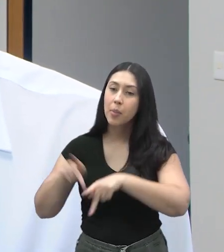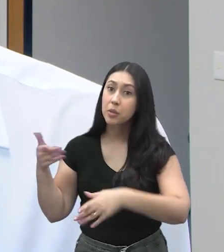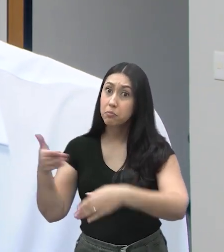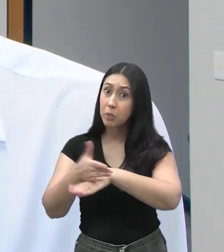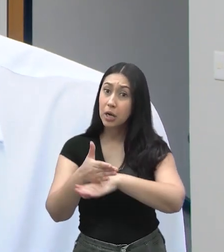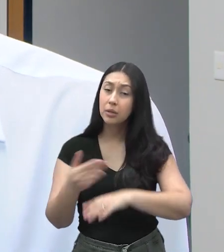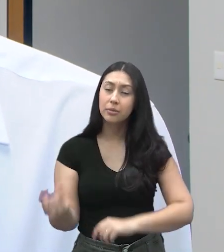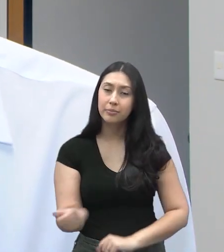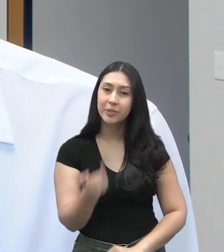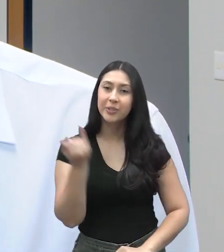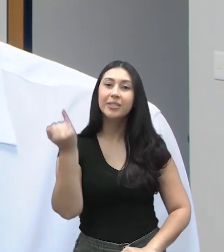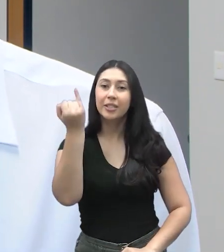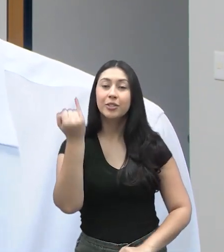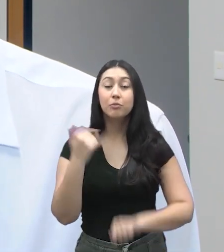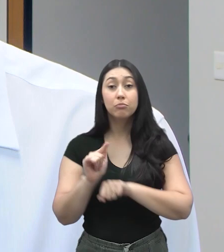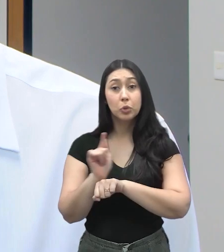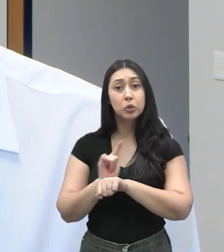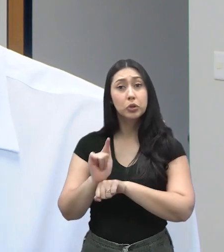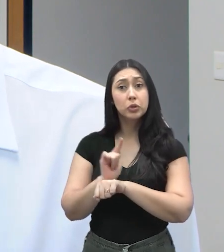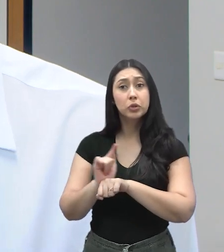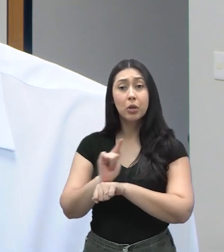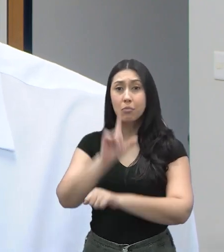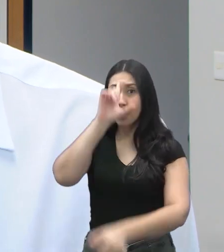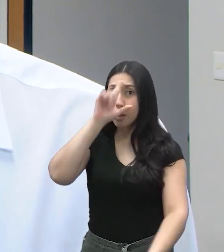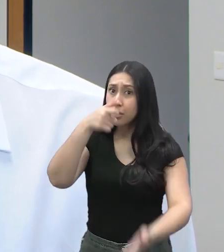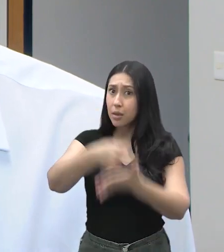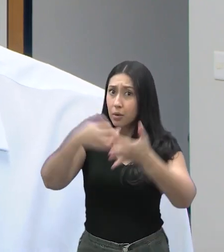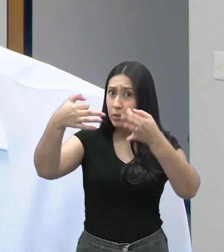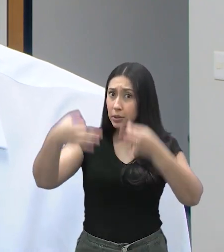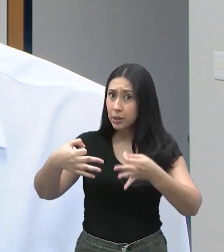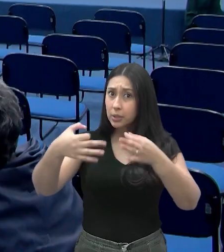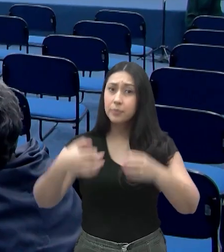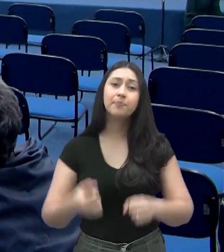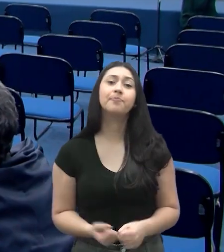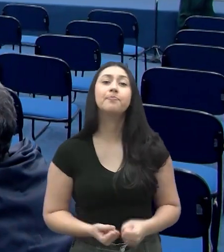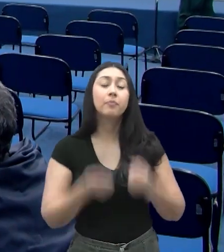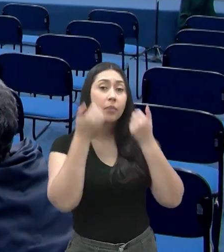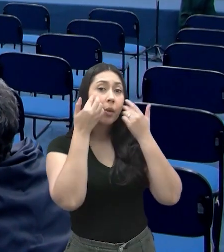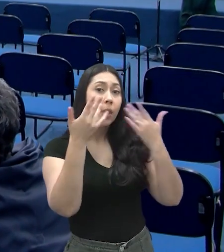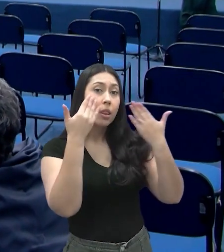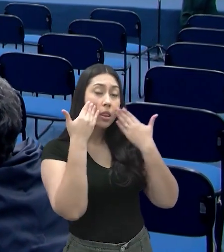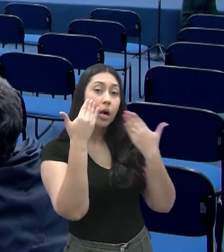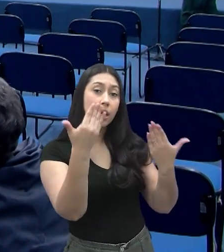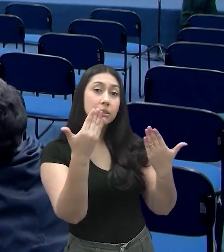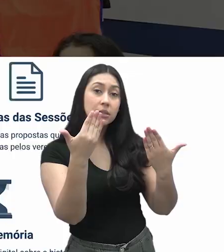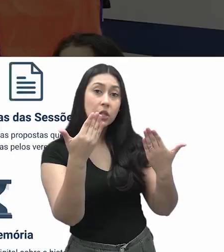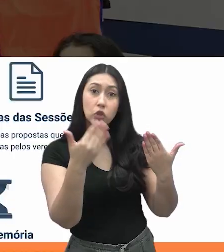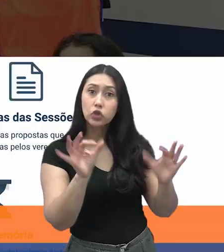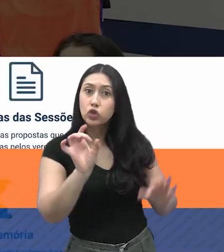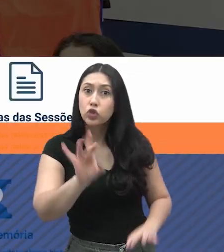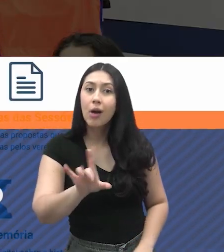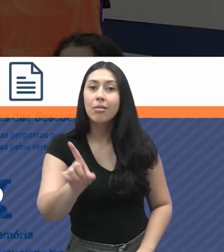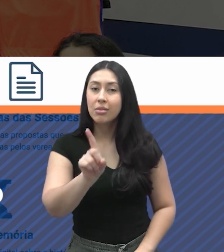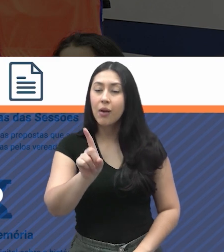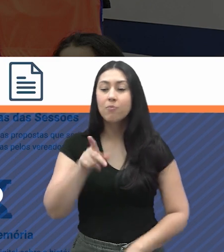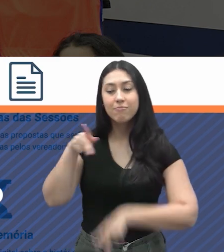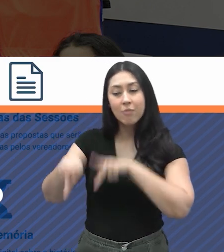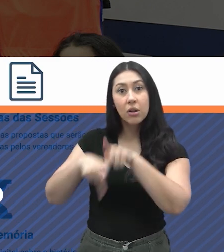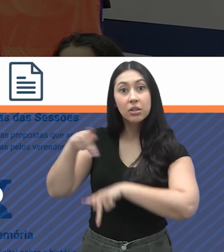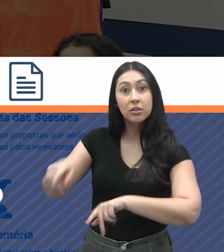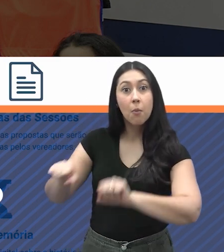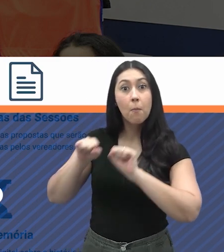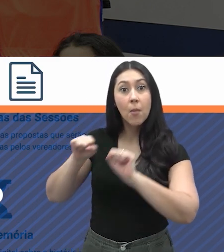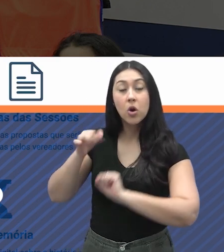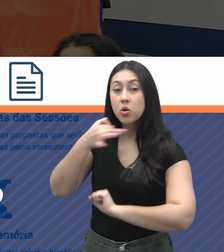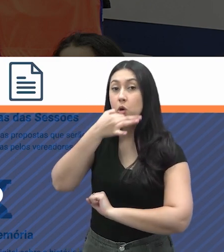participação popular é essencial para que o gestor possa tomar algumas decisões também. Além da audiência pública, a população também